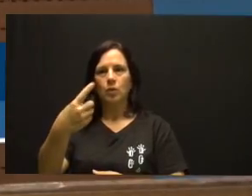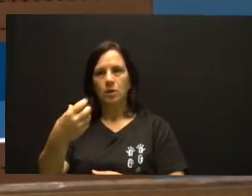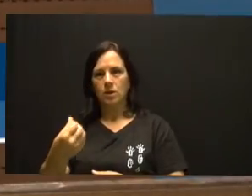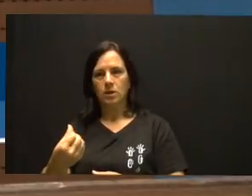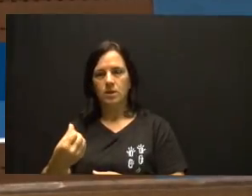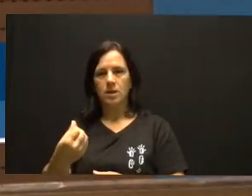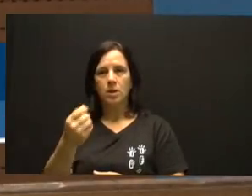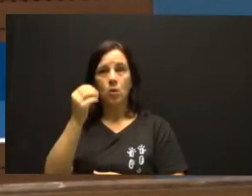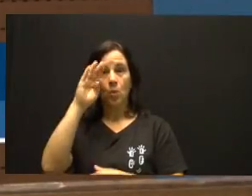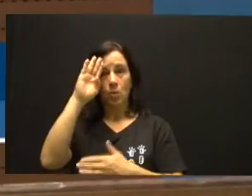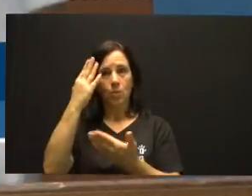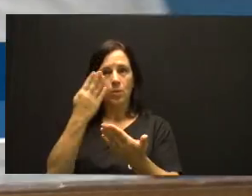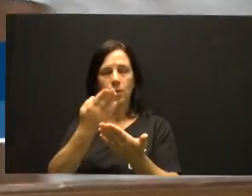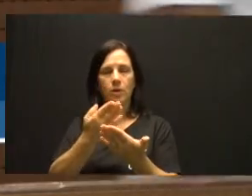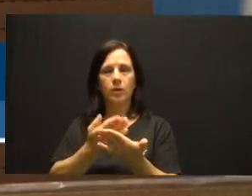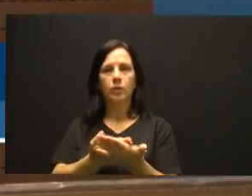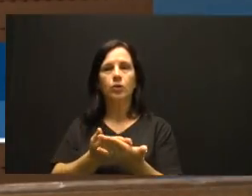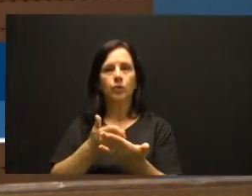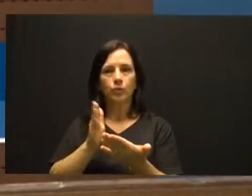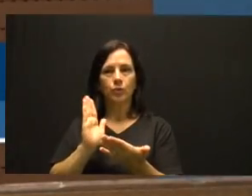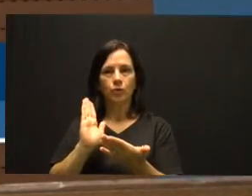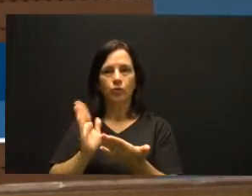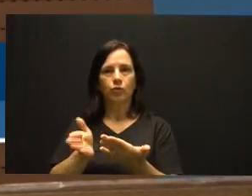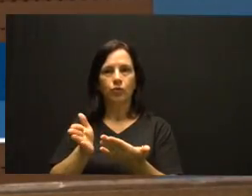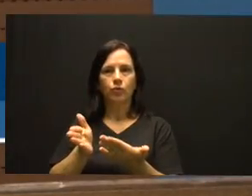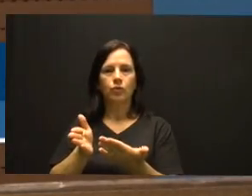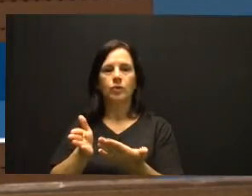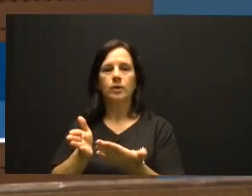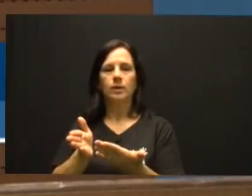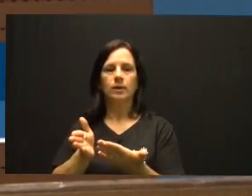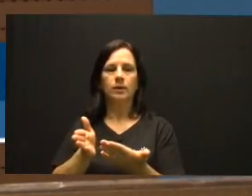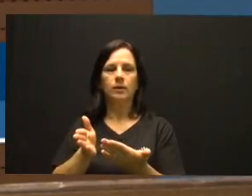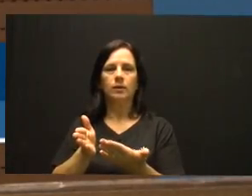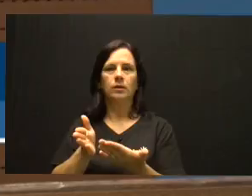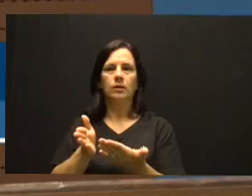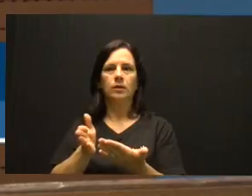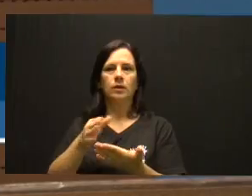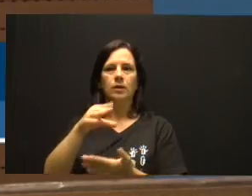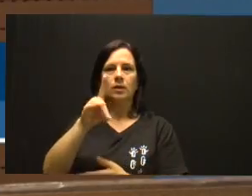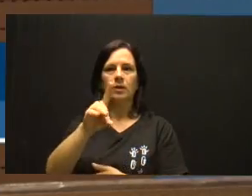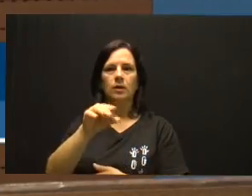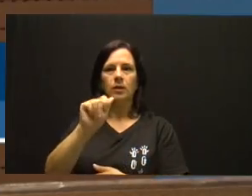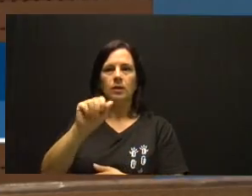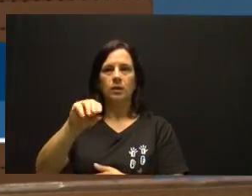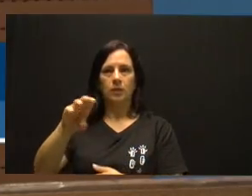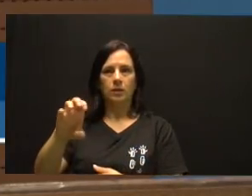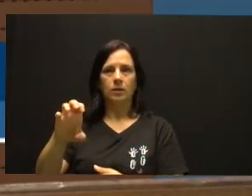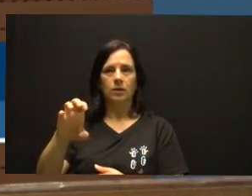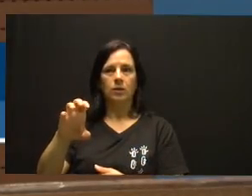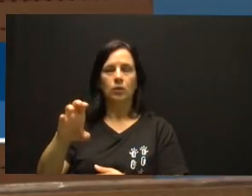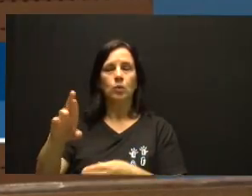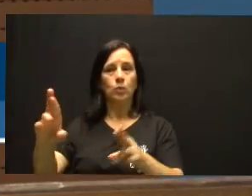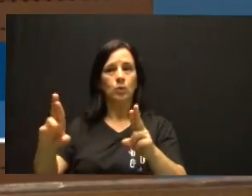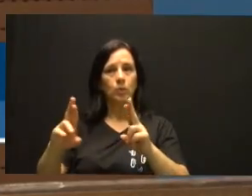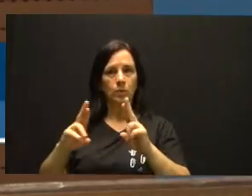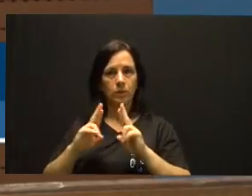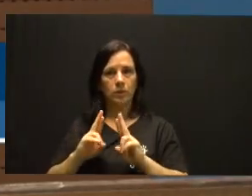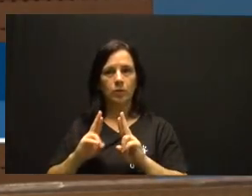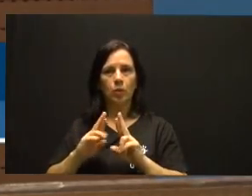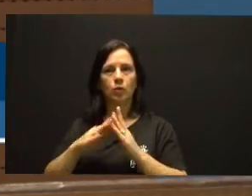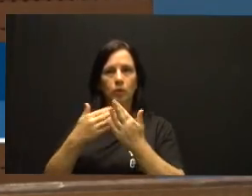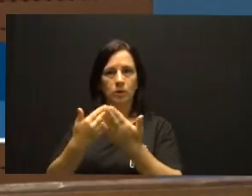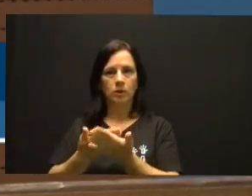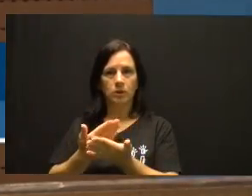Eu acredito, já na oportunidade aqui, vou oficializar, vereador Agnaldo Araújo, o DAE, que nos responda se esse